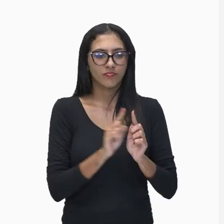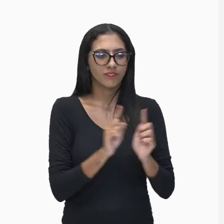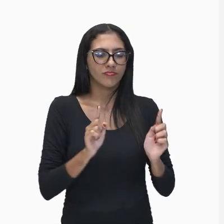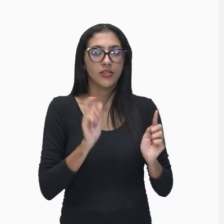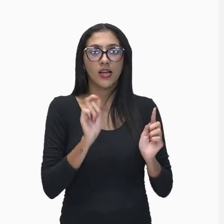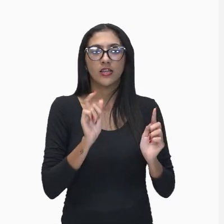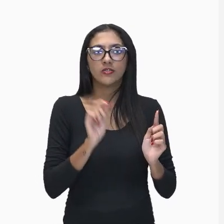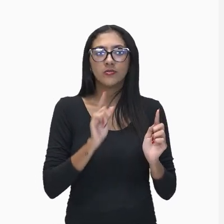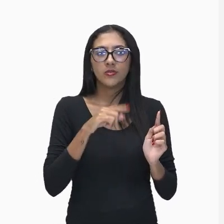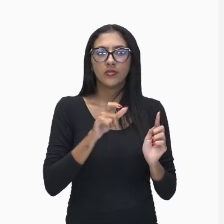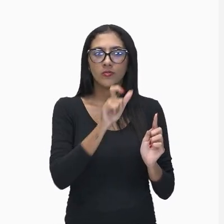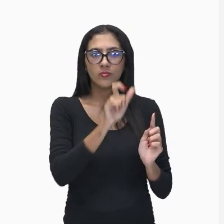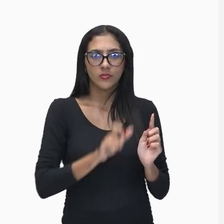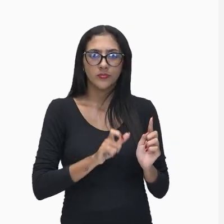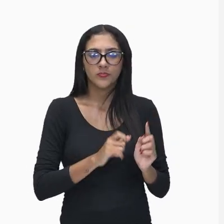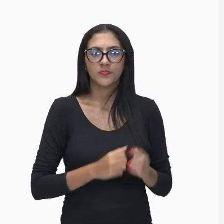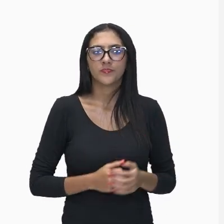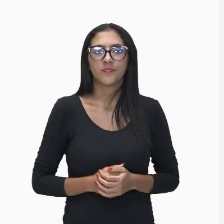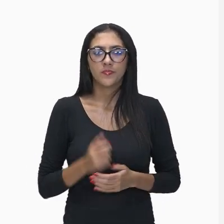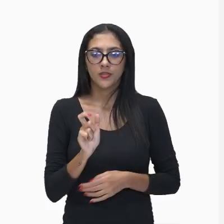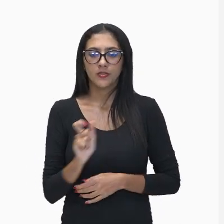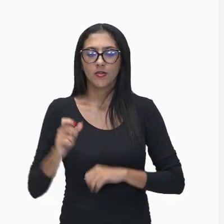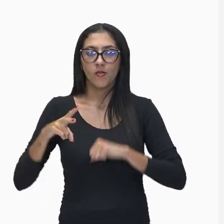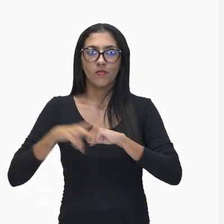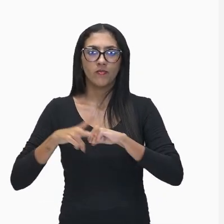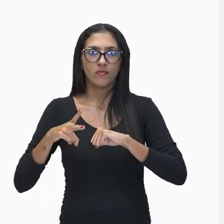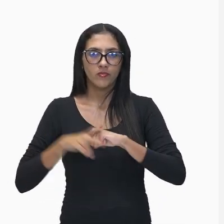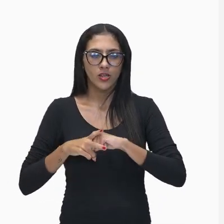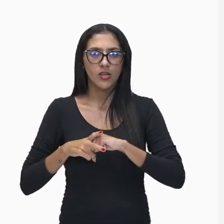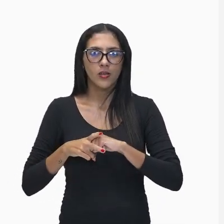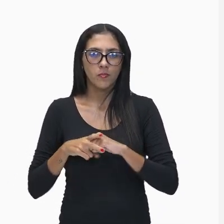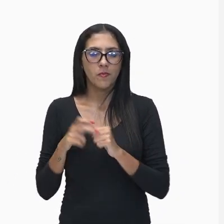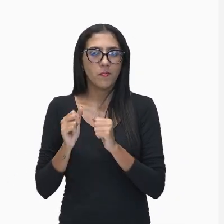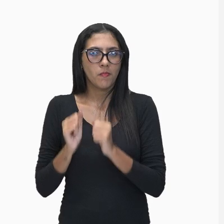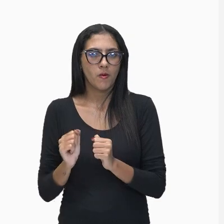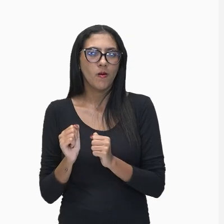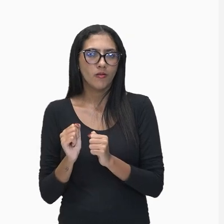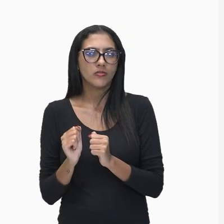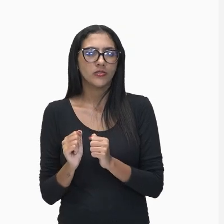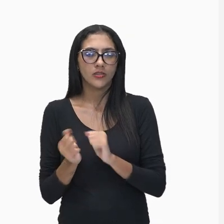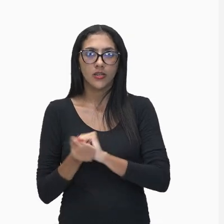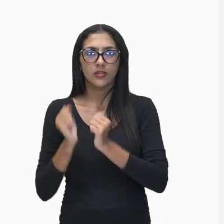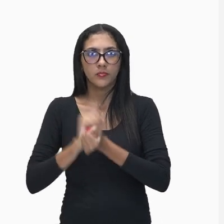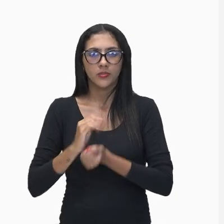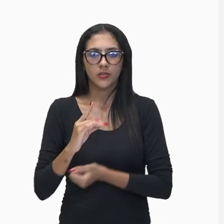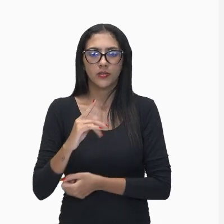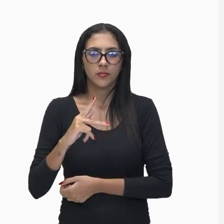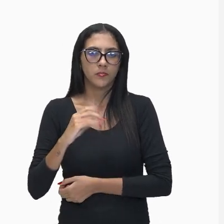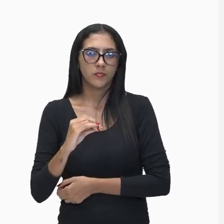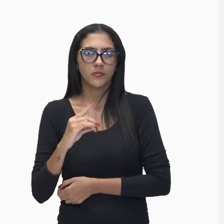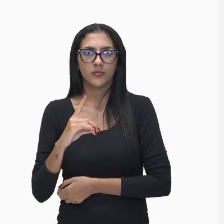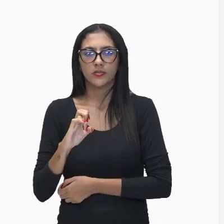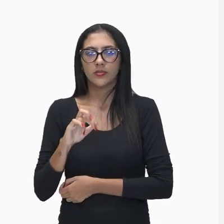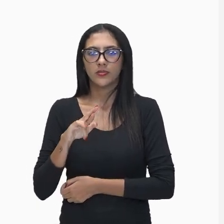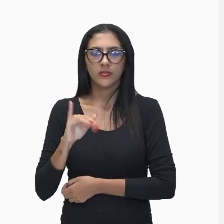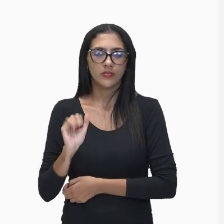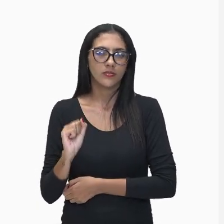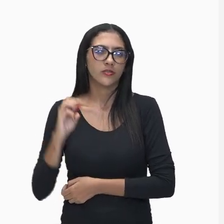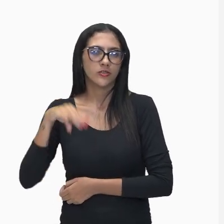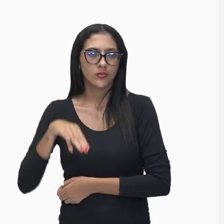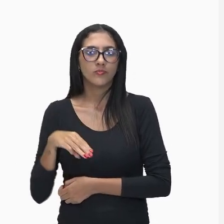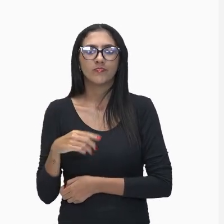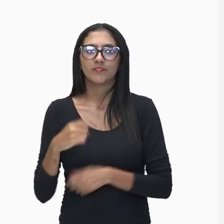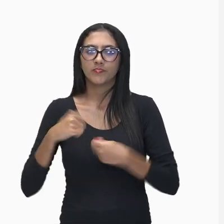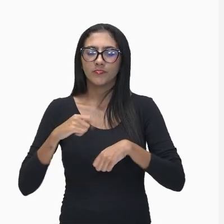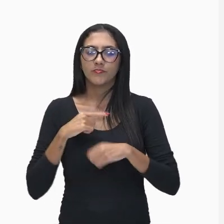o verbo poderiam, na terceira pessoa do plural, concorda com quem? Com o numerador que está lá